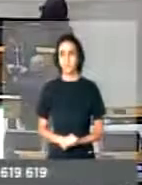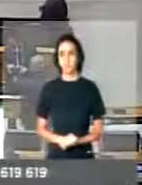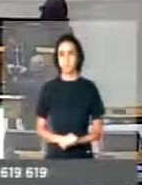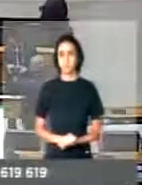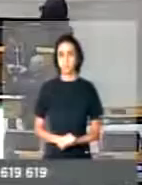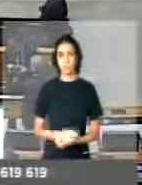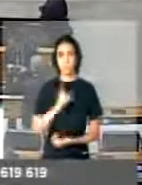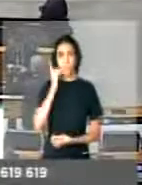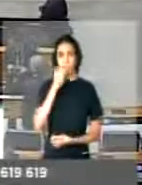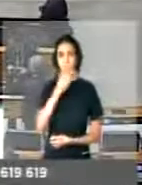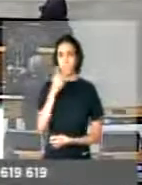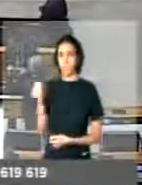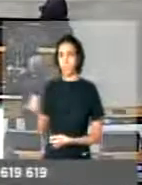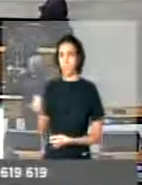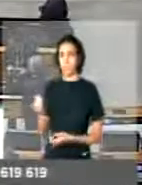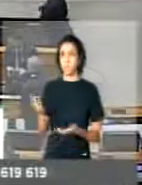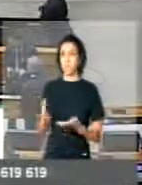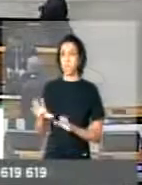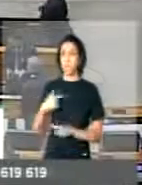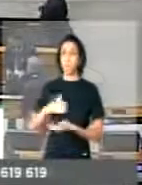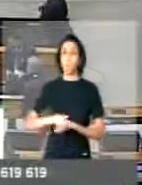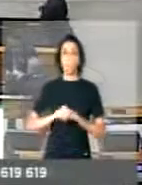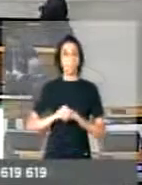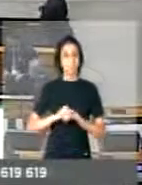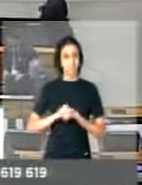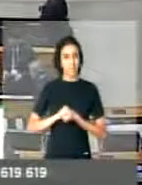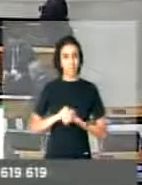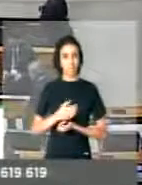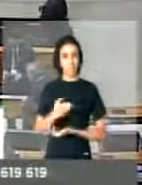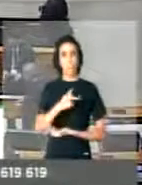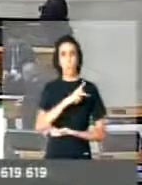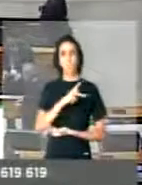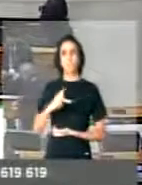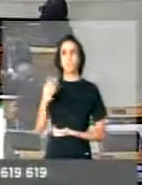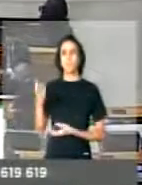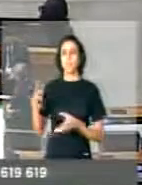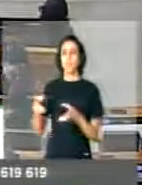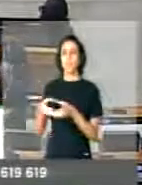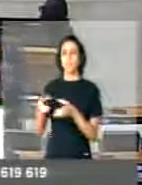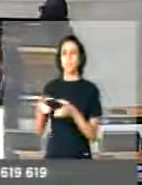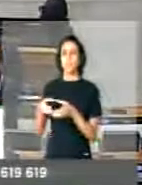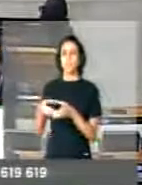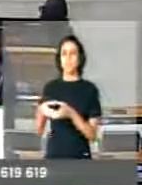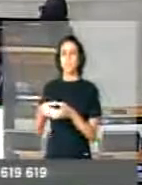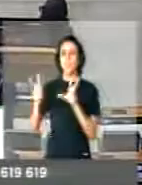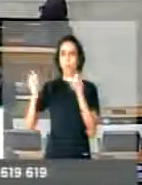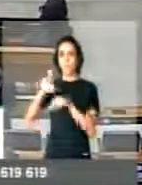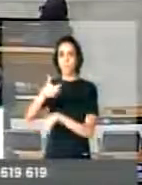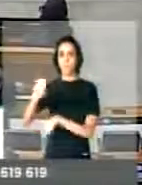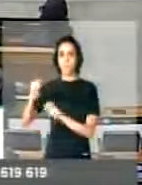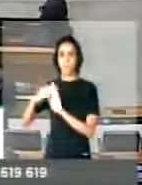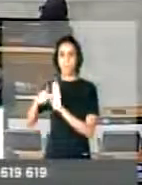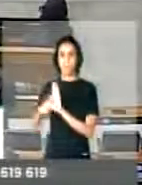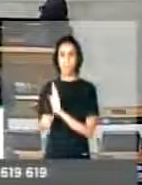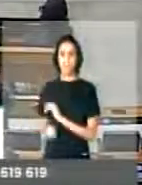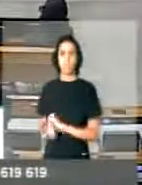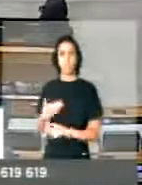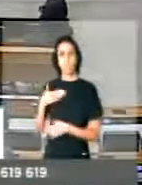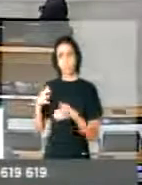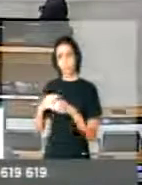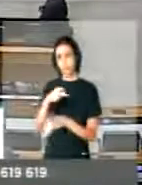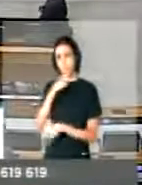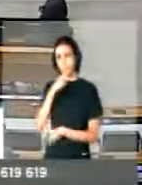Deputado Edmilson, enquanto ele se dirige, eu quero fazer um cumprimento especial ao presidente da comissão das 10 medidas do meu partido,